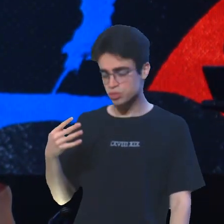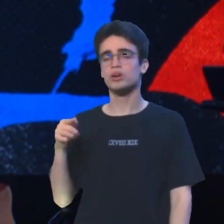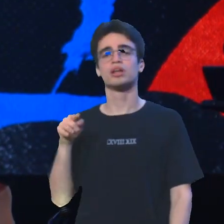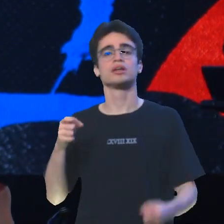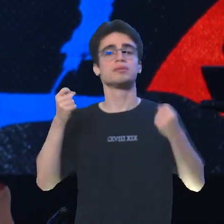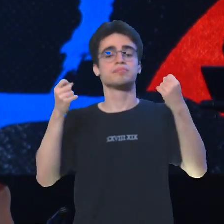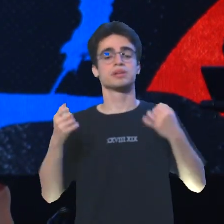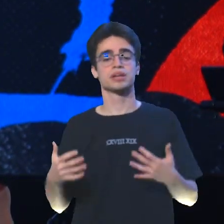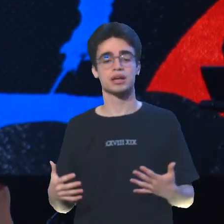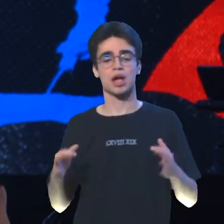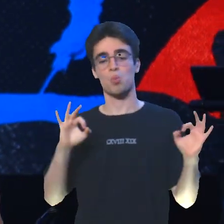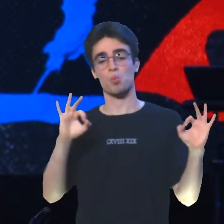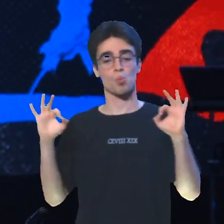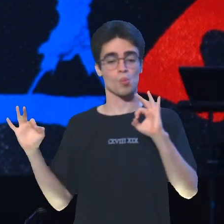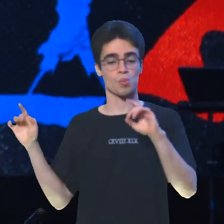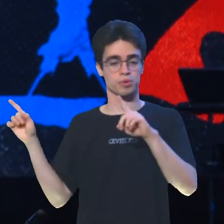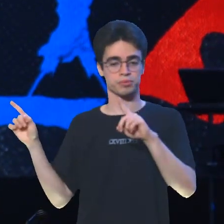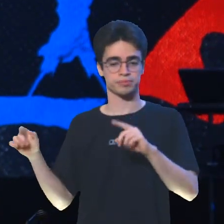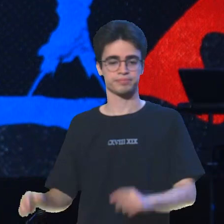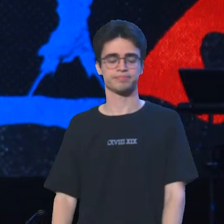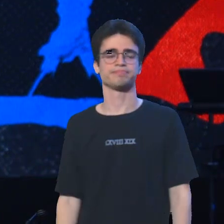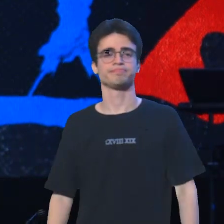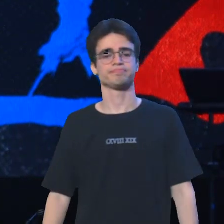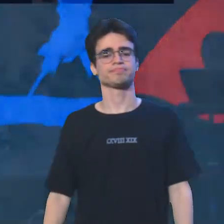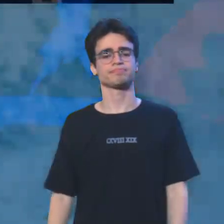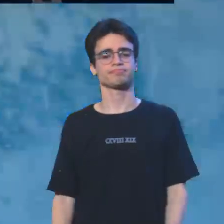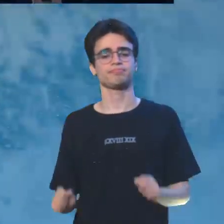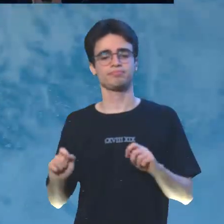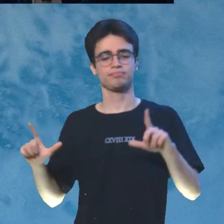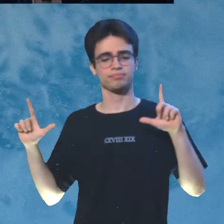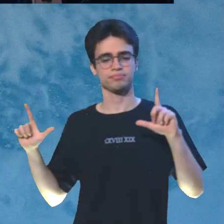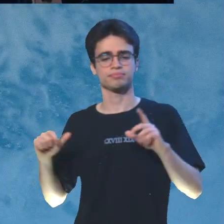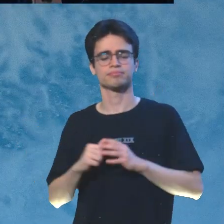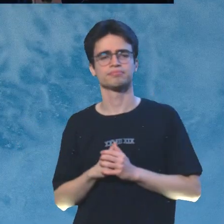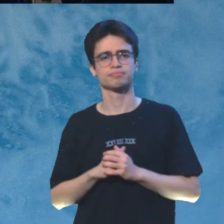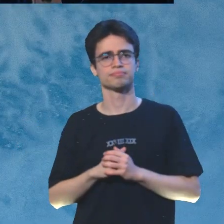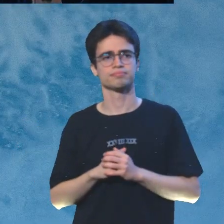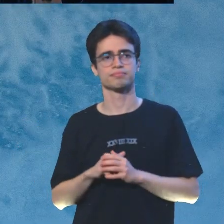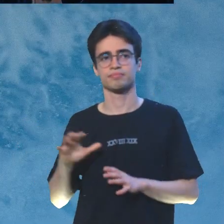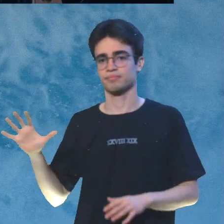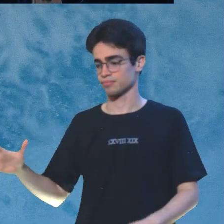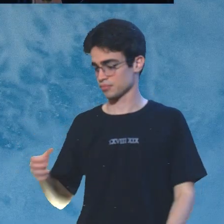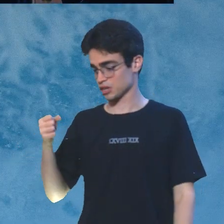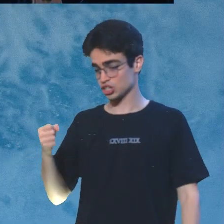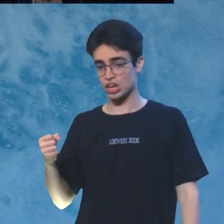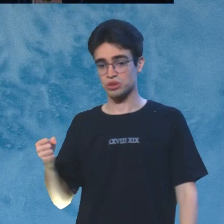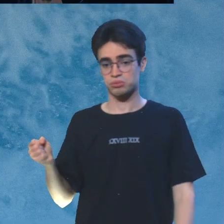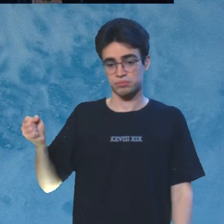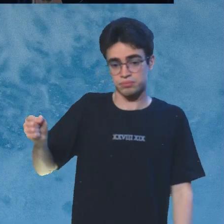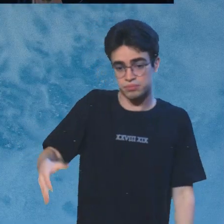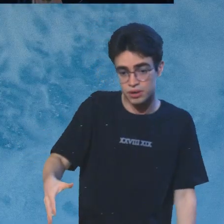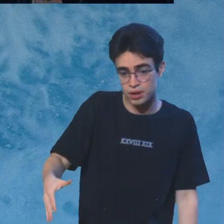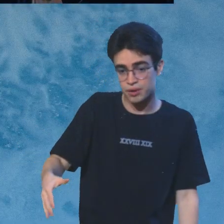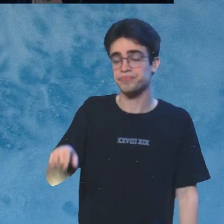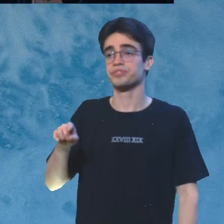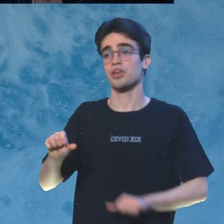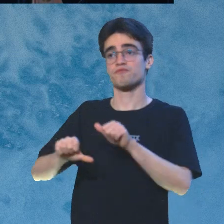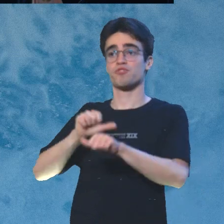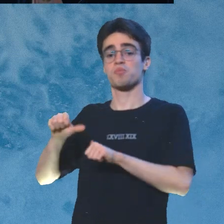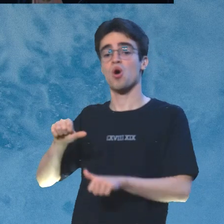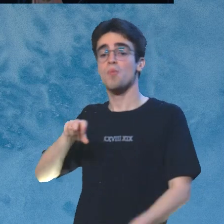assim, pode acompanhar na tela ali comigo. Lançou o cajado no chão e ele se transformou em uma